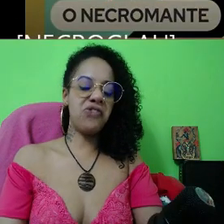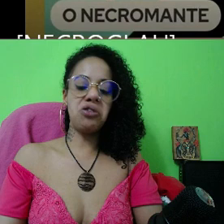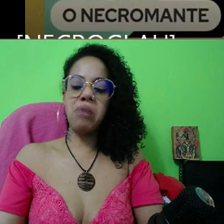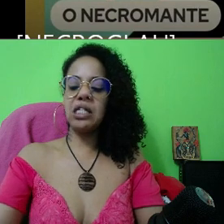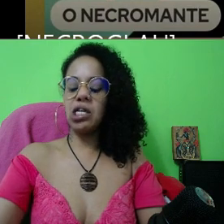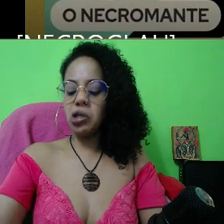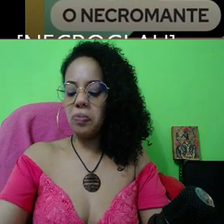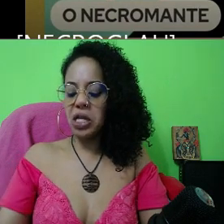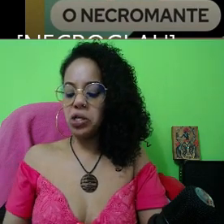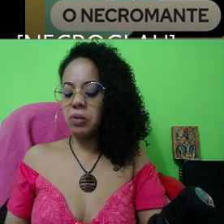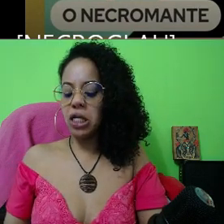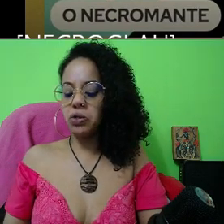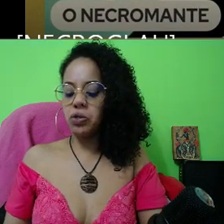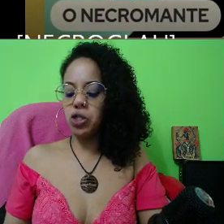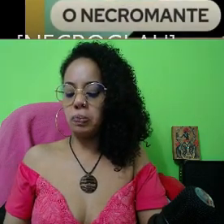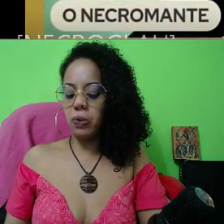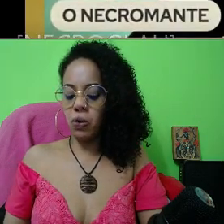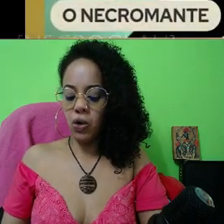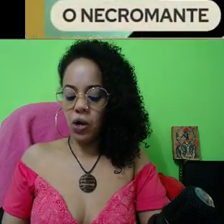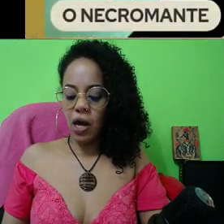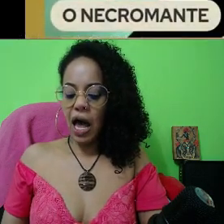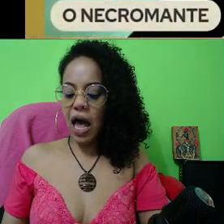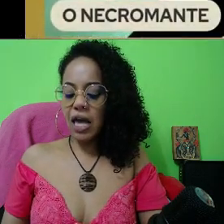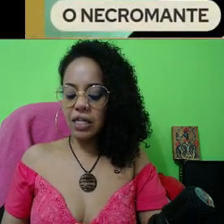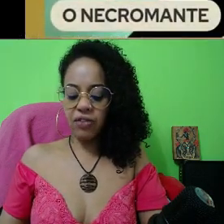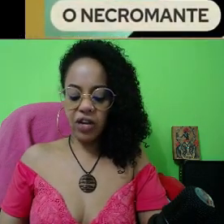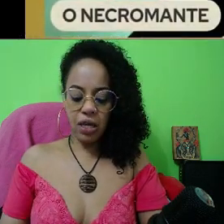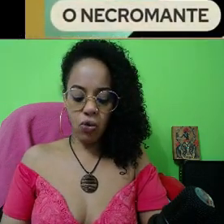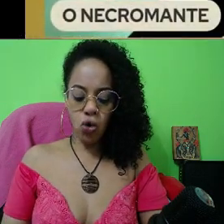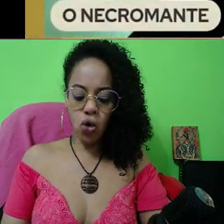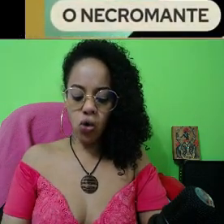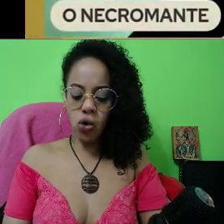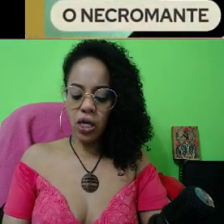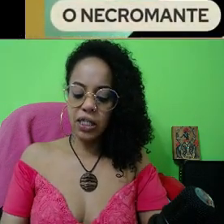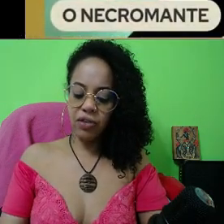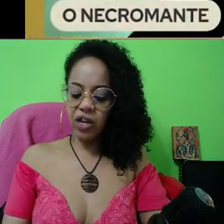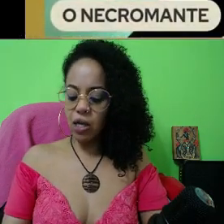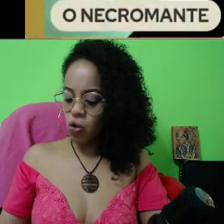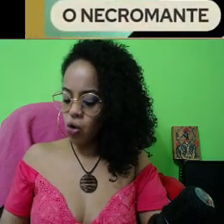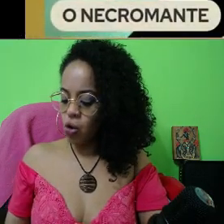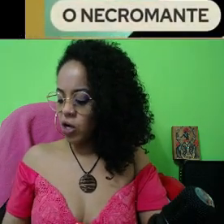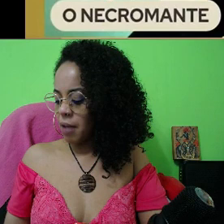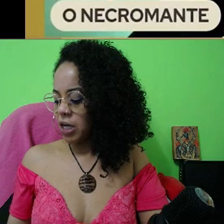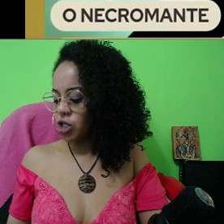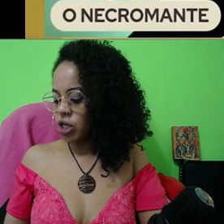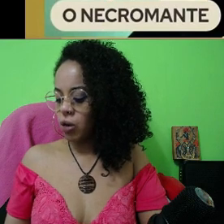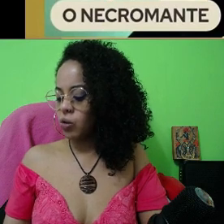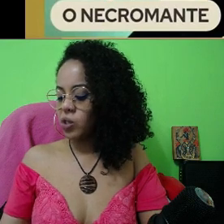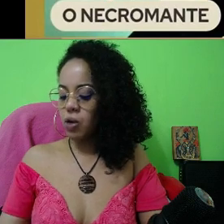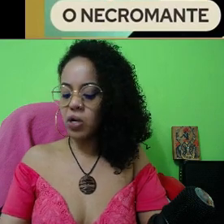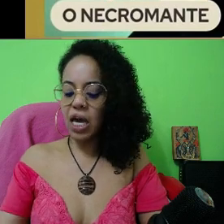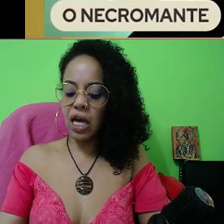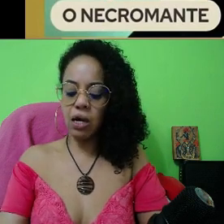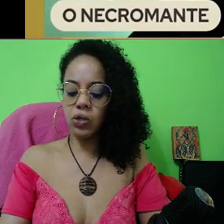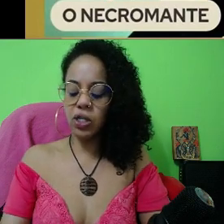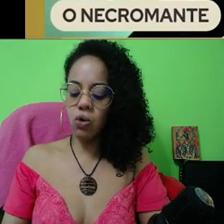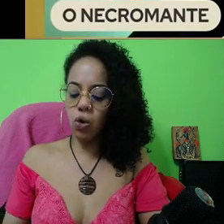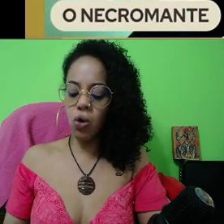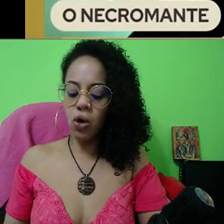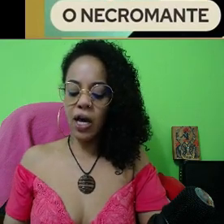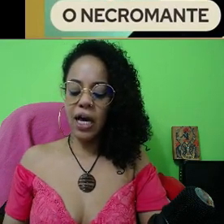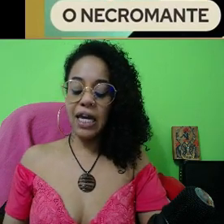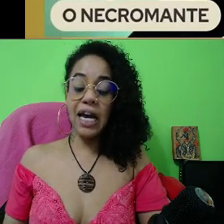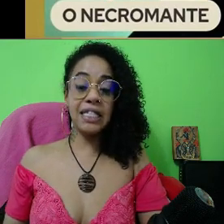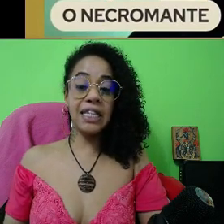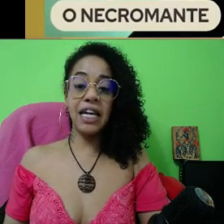e foram bastante comentários mesmo do tipo Ai você vai dar o cu você vai dar o cu né machão não sei o quê Dá